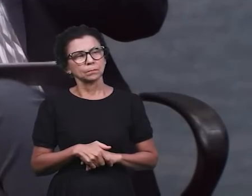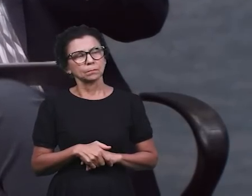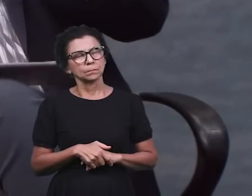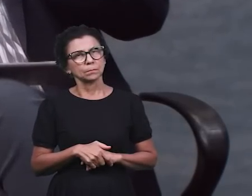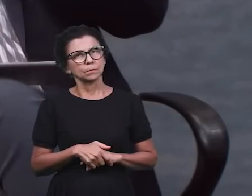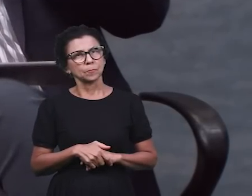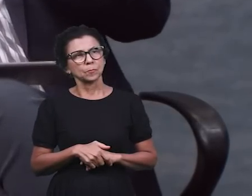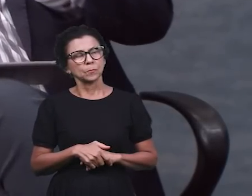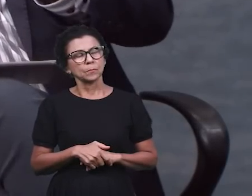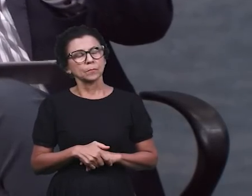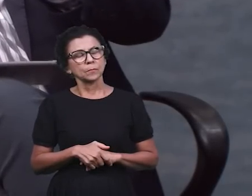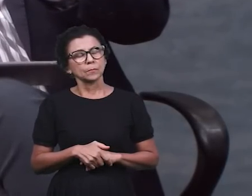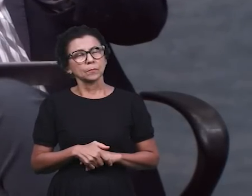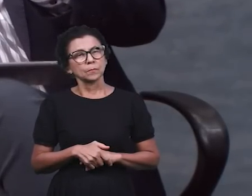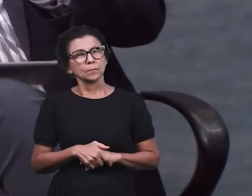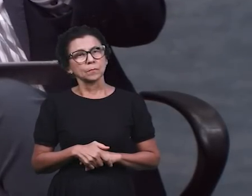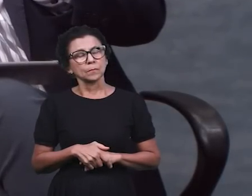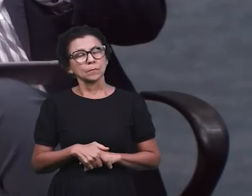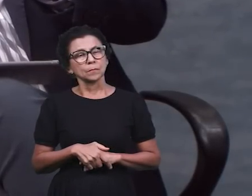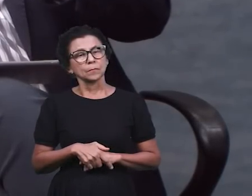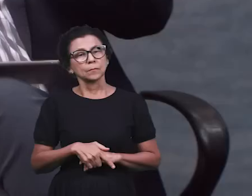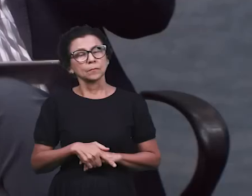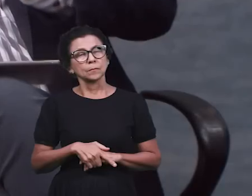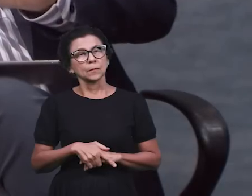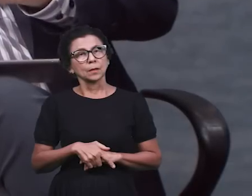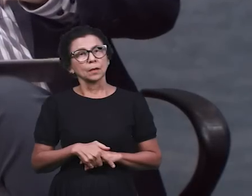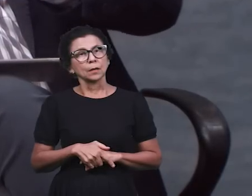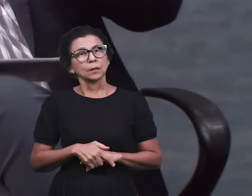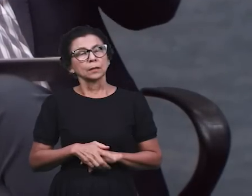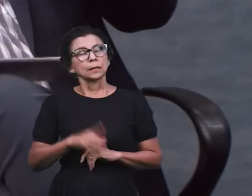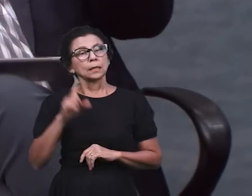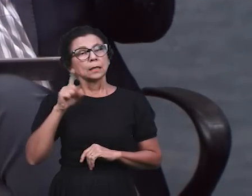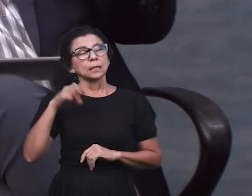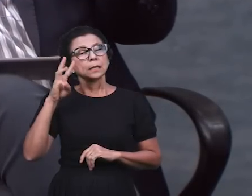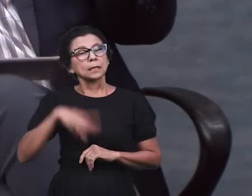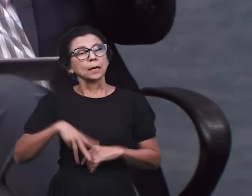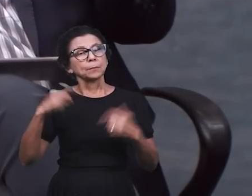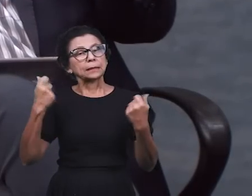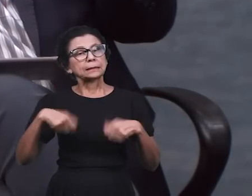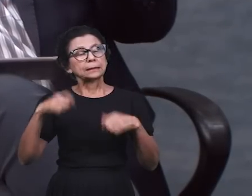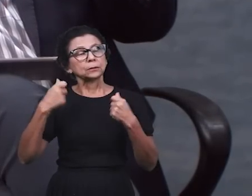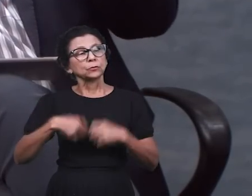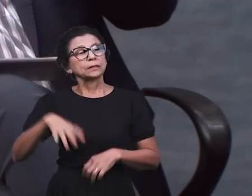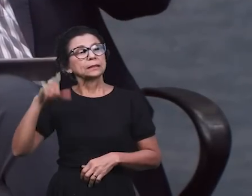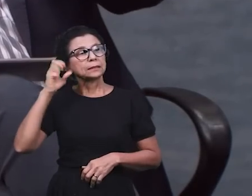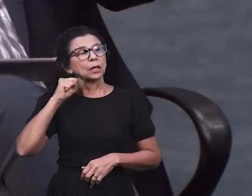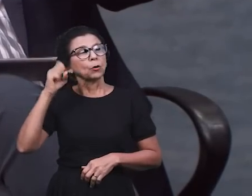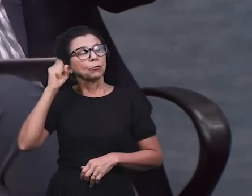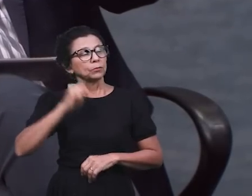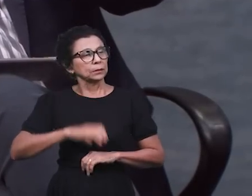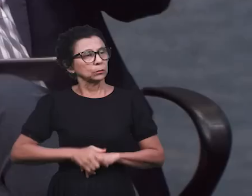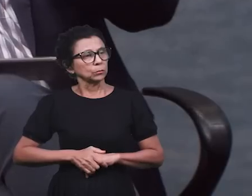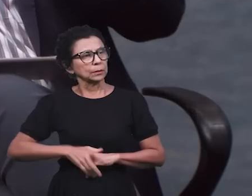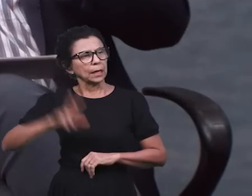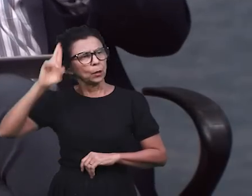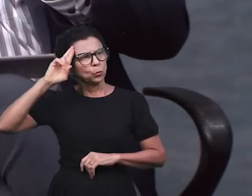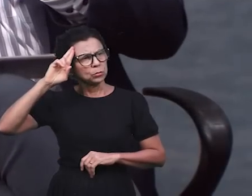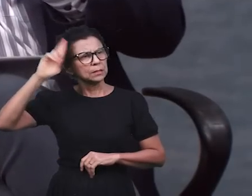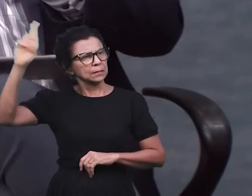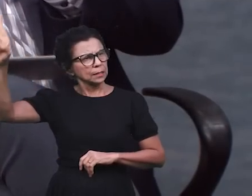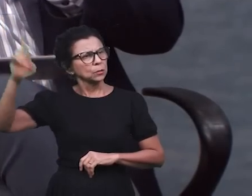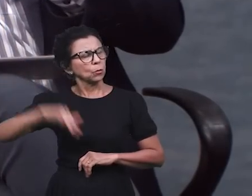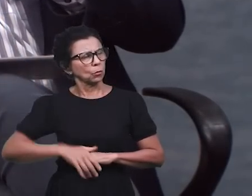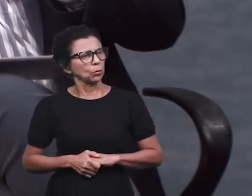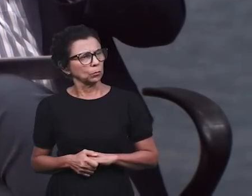ouvir, está ouvindo. Porque o louvor é para o Senhor. Não é para ninguém ver o quão hábil eu